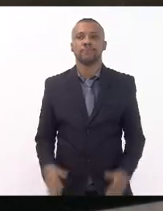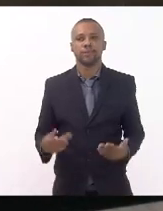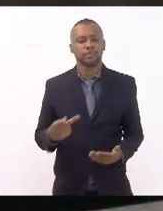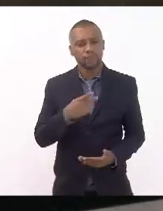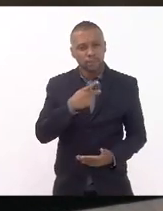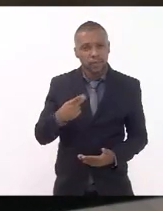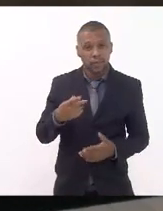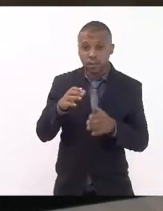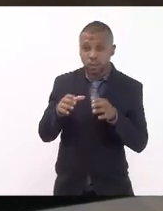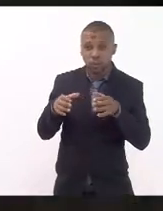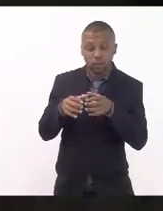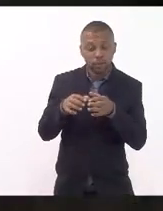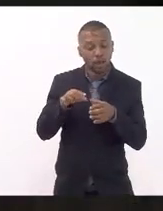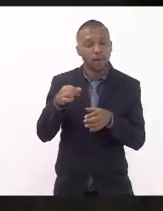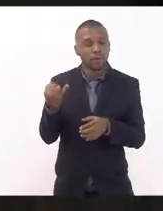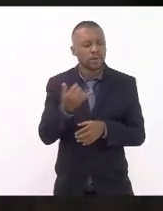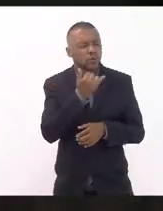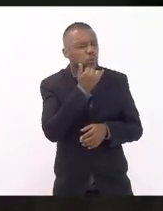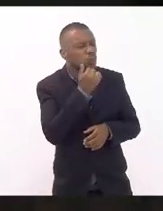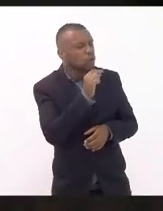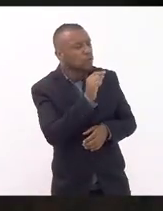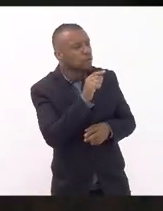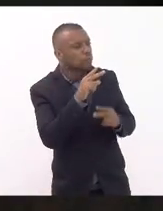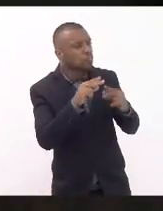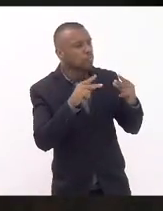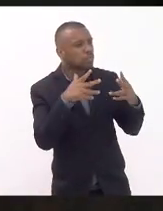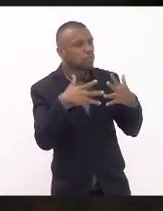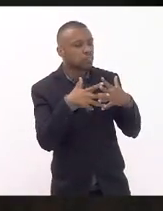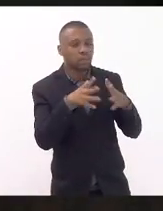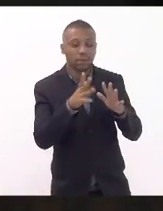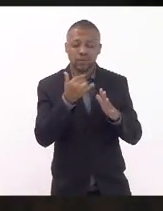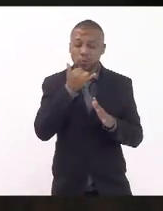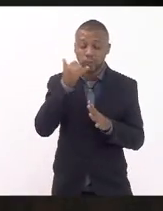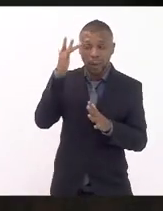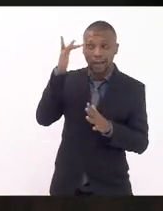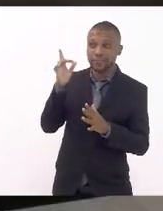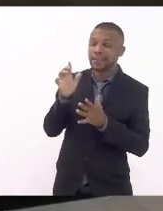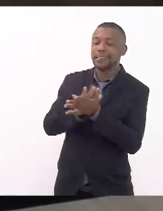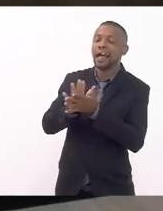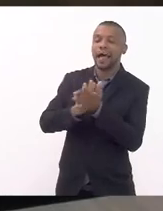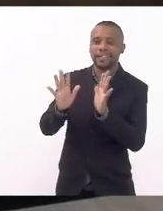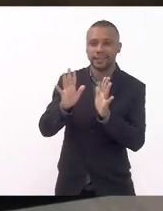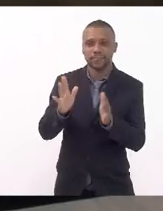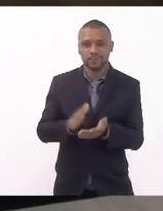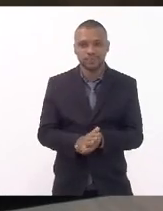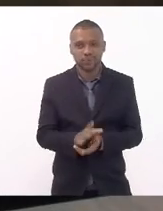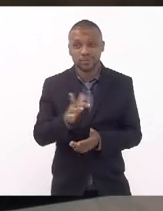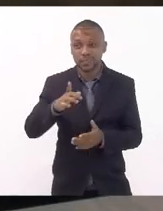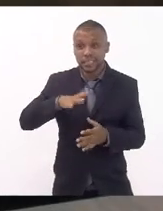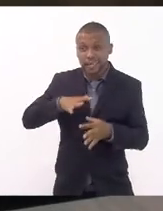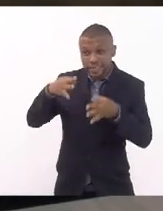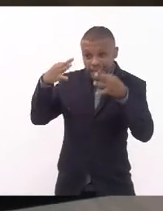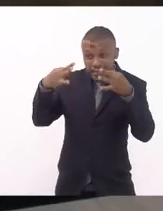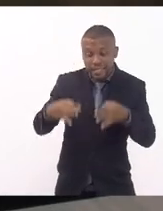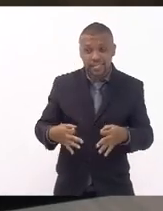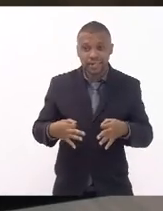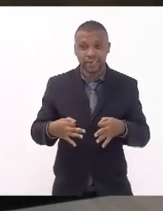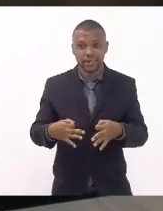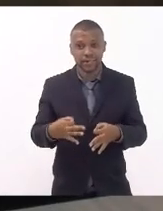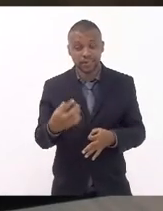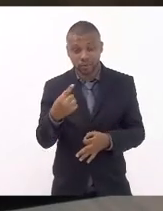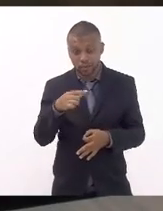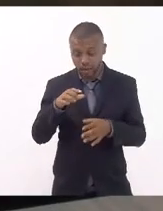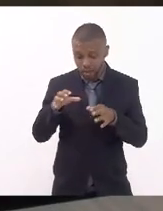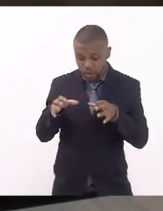essa comissão é muito importante. Sim, senhor. Não acho nada. Hã? O senhor tem certeza que